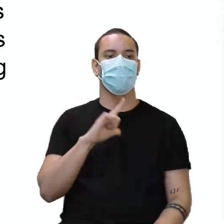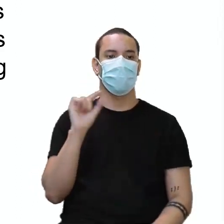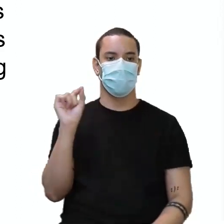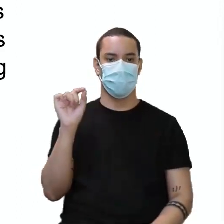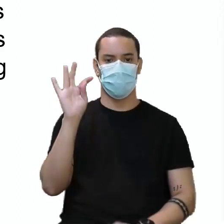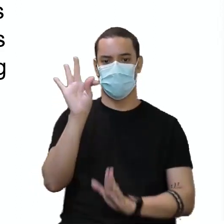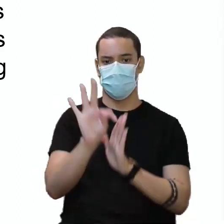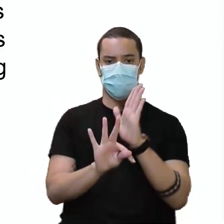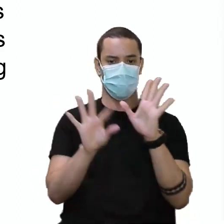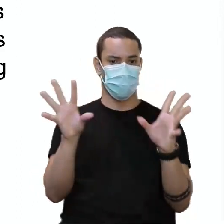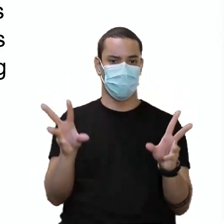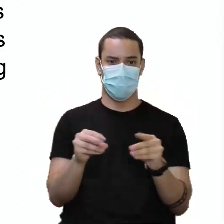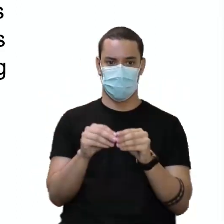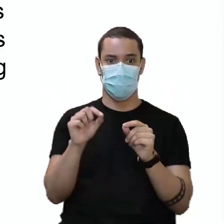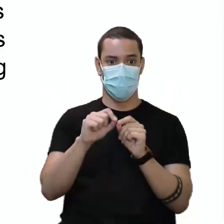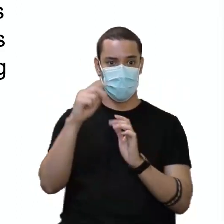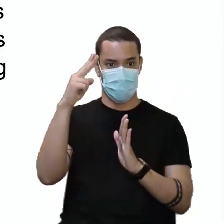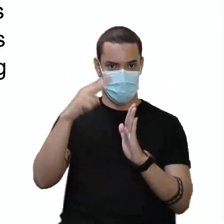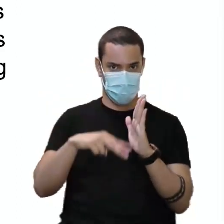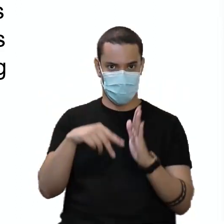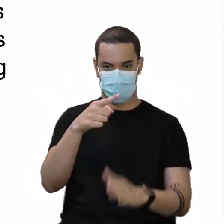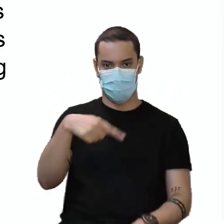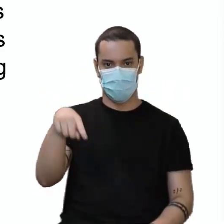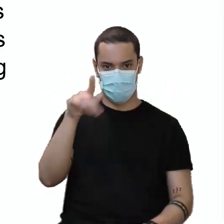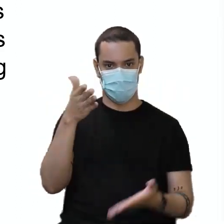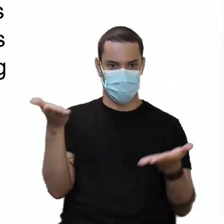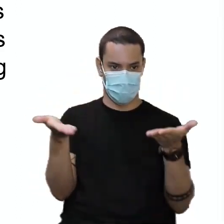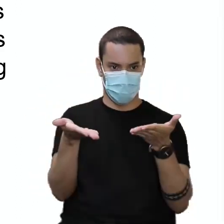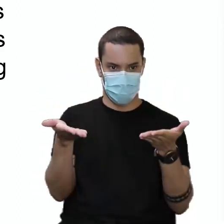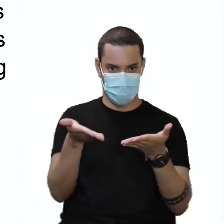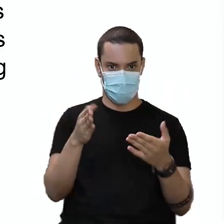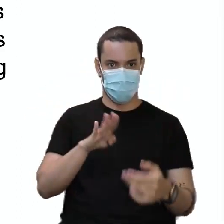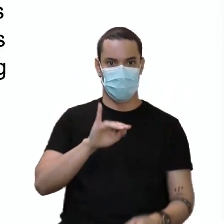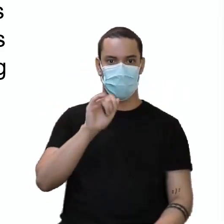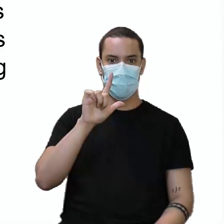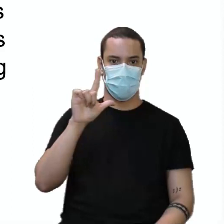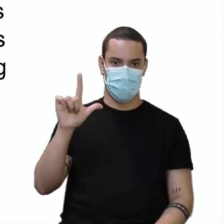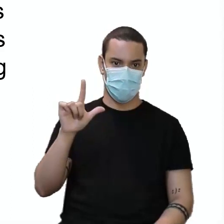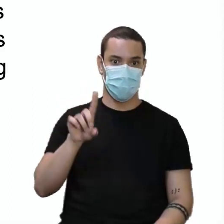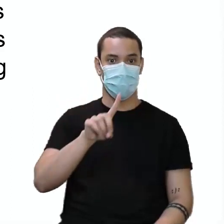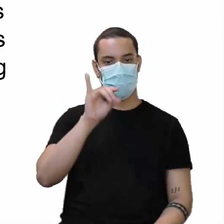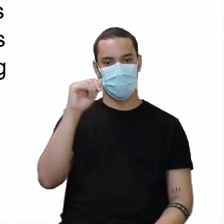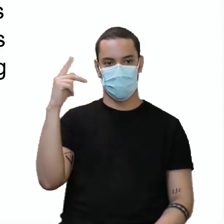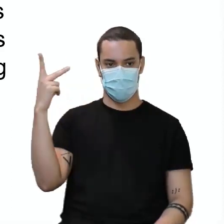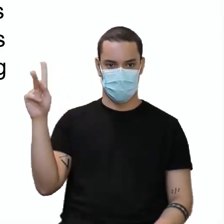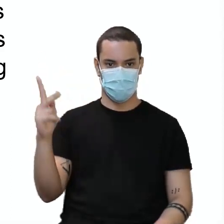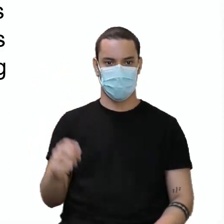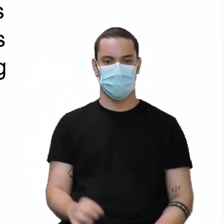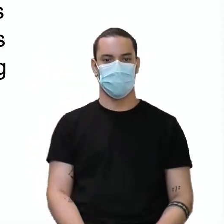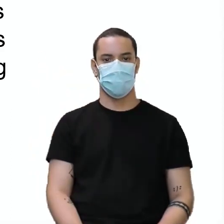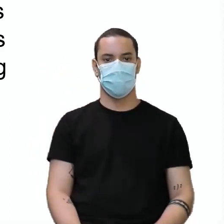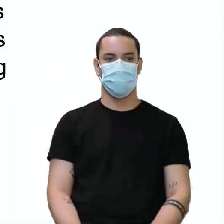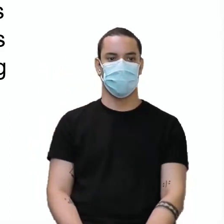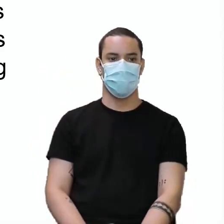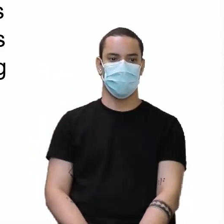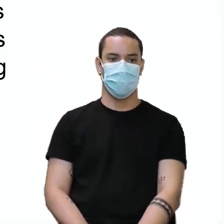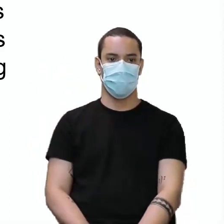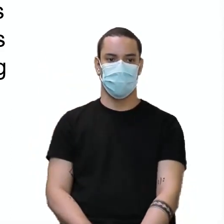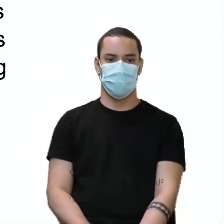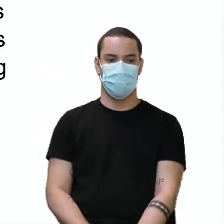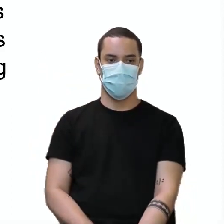seguinte, um texto bem pequenininho e eu vou fazer a leitura para vocês. O texto do Bill's Day, o dia do Bill. Olha lá. It